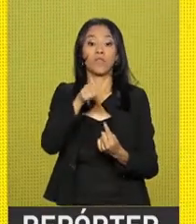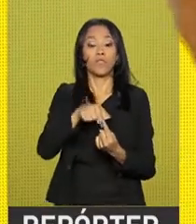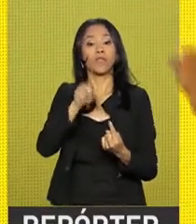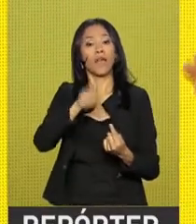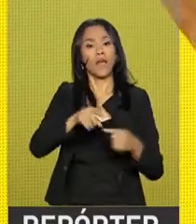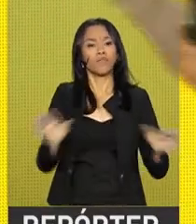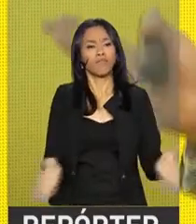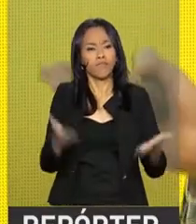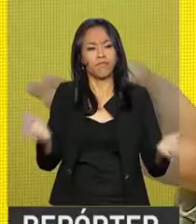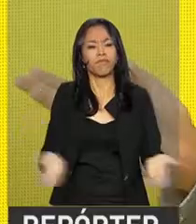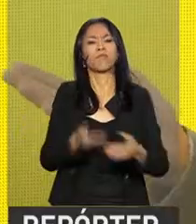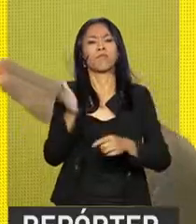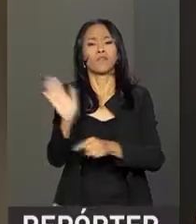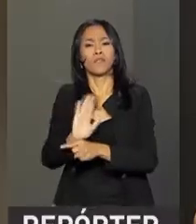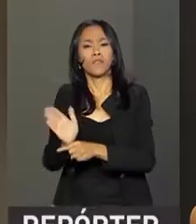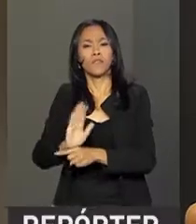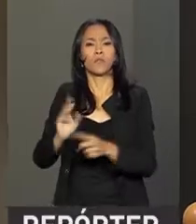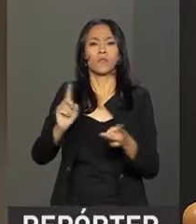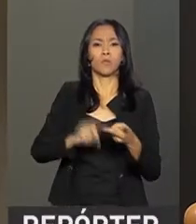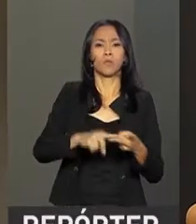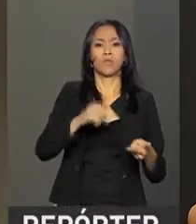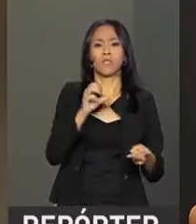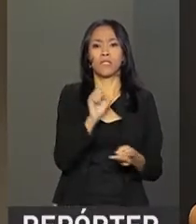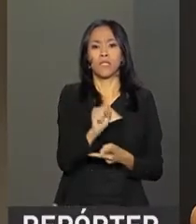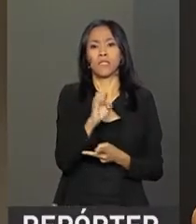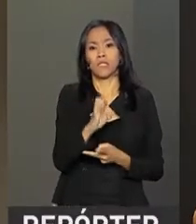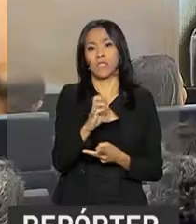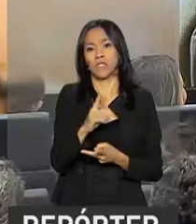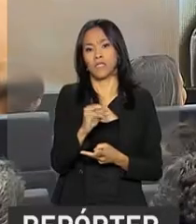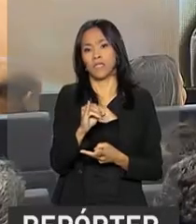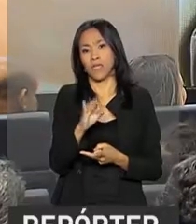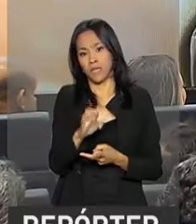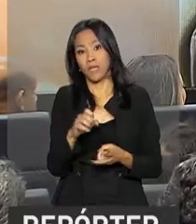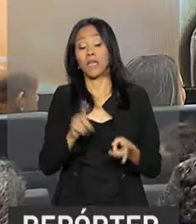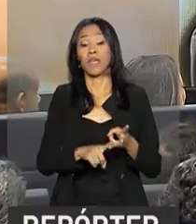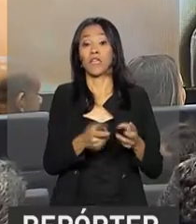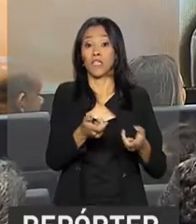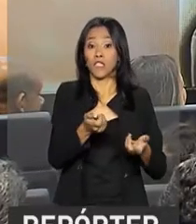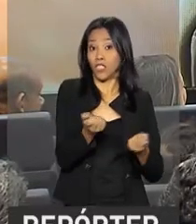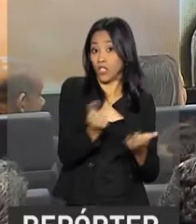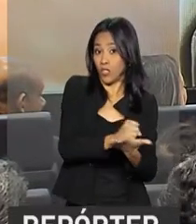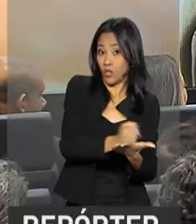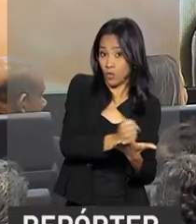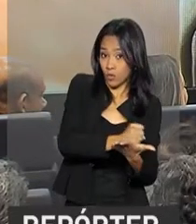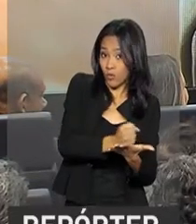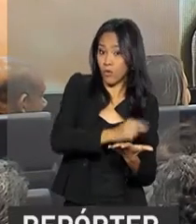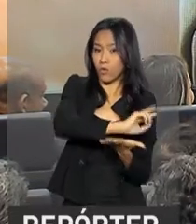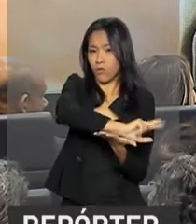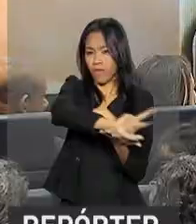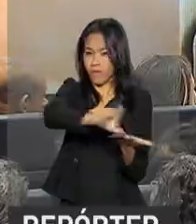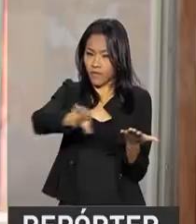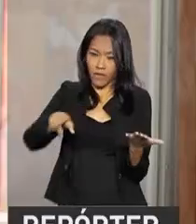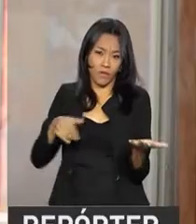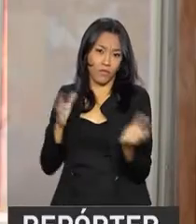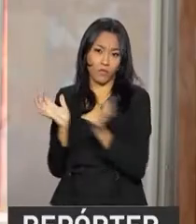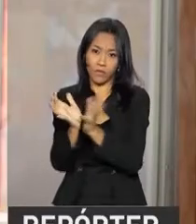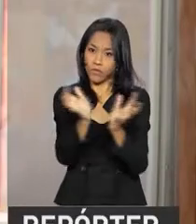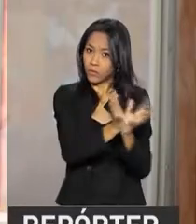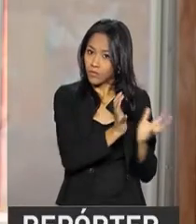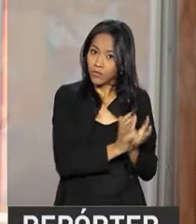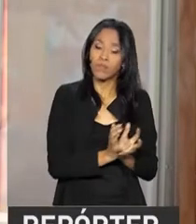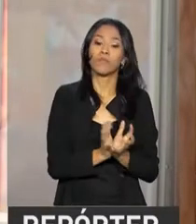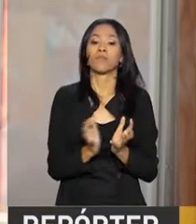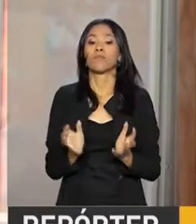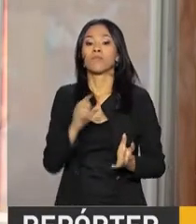a produção de filmes animações séries e jogos eletrônicos para diferentes públicos e em diversas plataformas e para que os